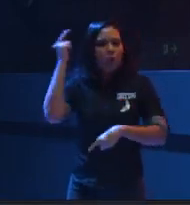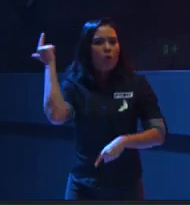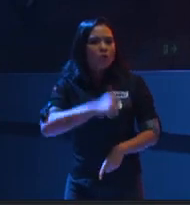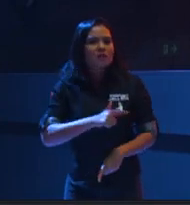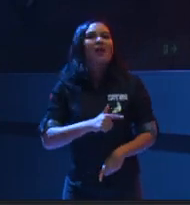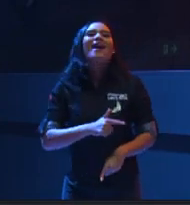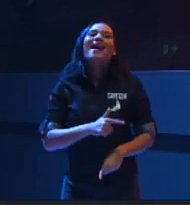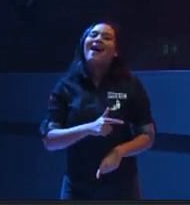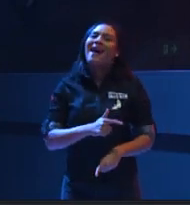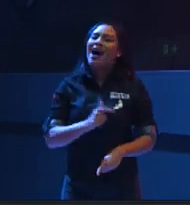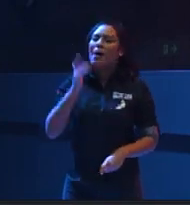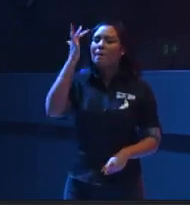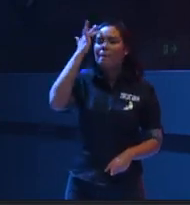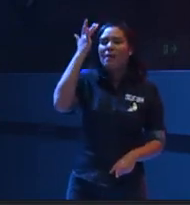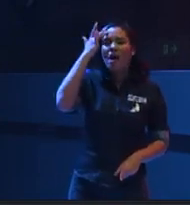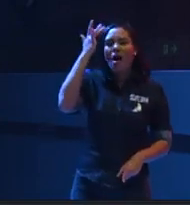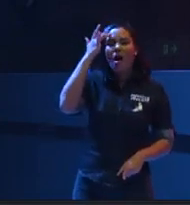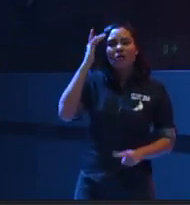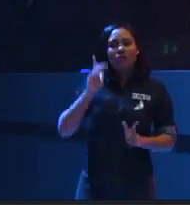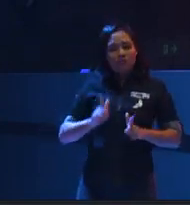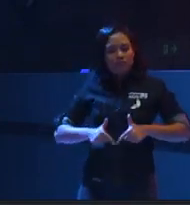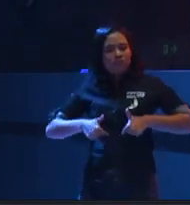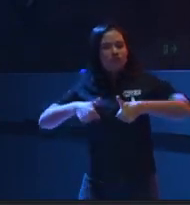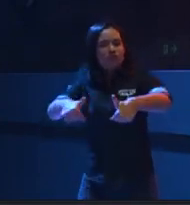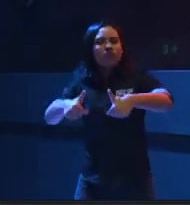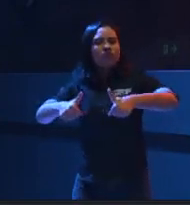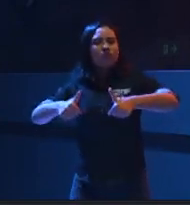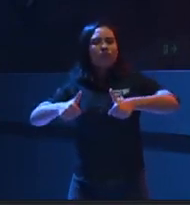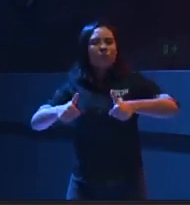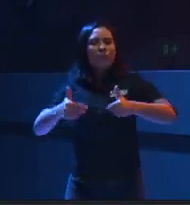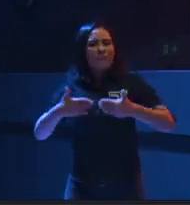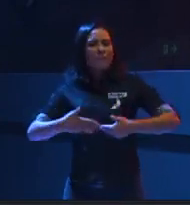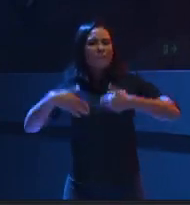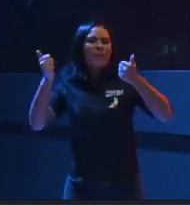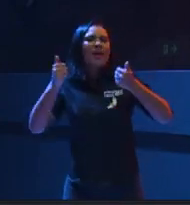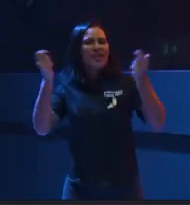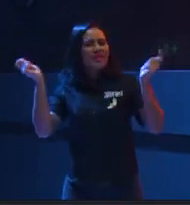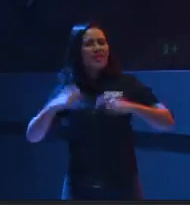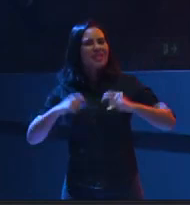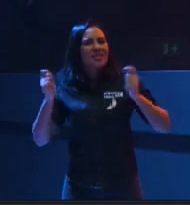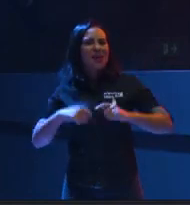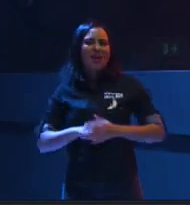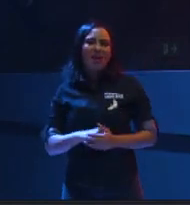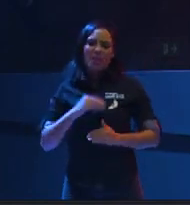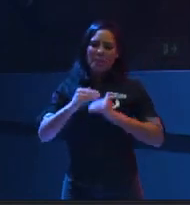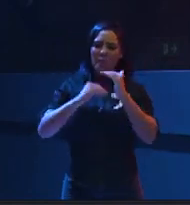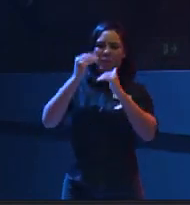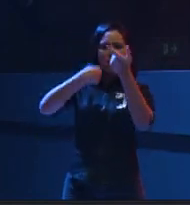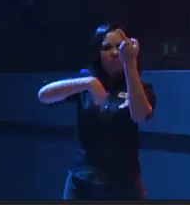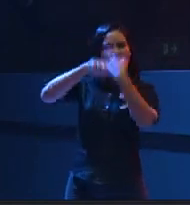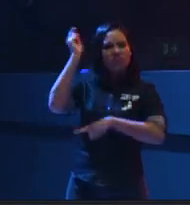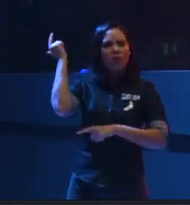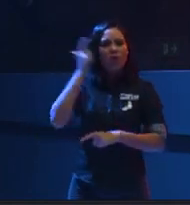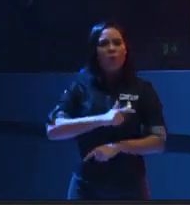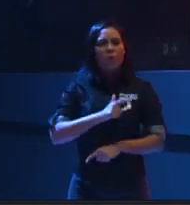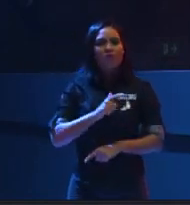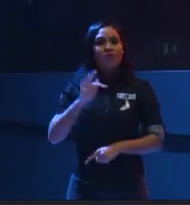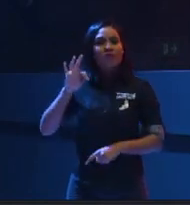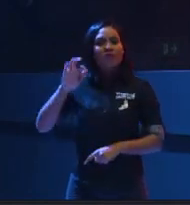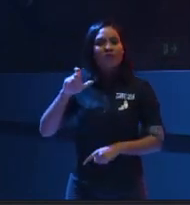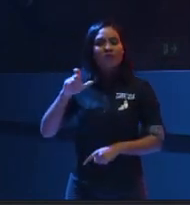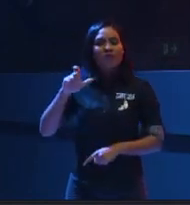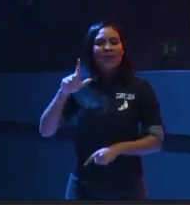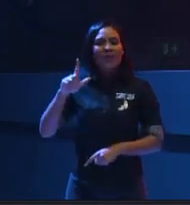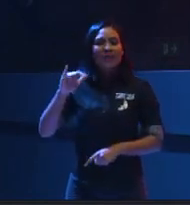quando passamos no teste a nossa fé é alavancada Felipe não percebeu O que Deus estava